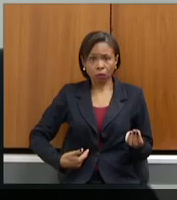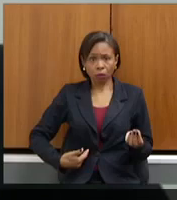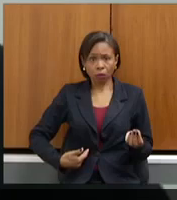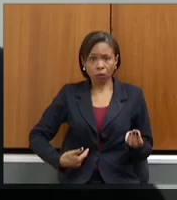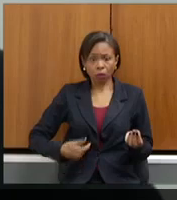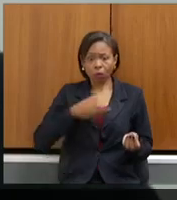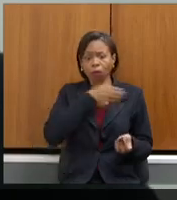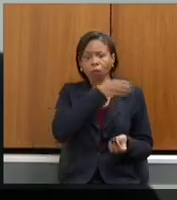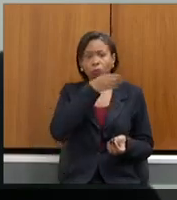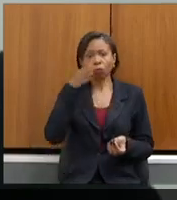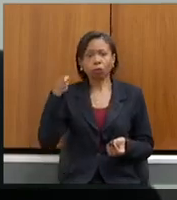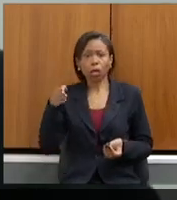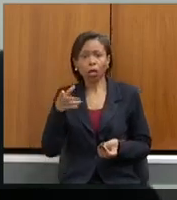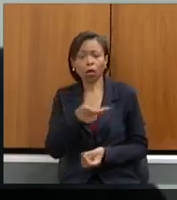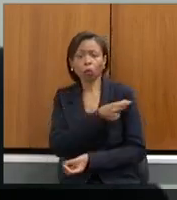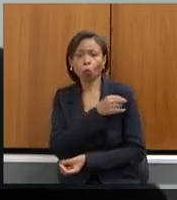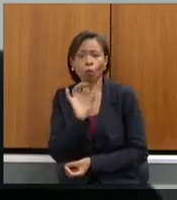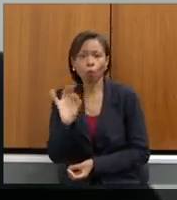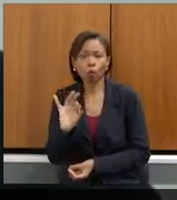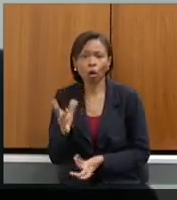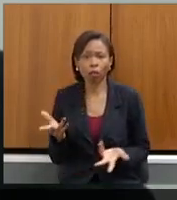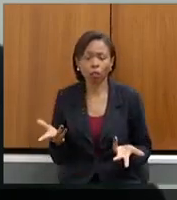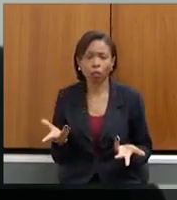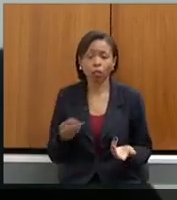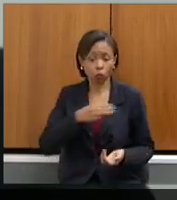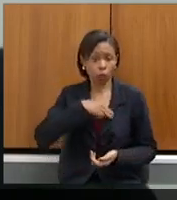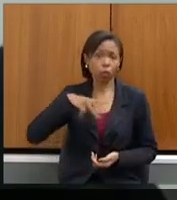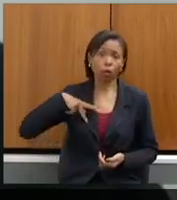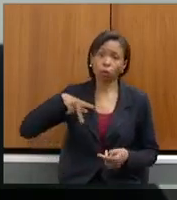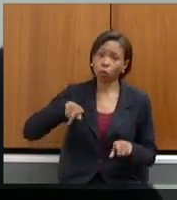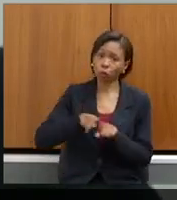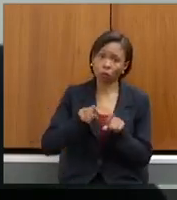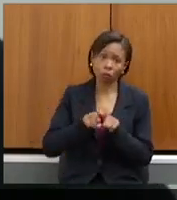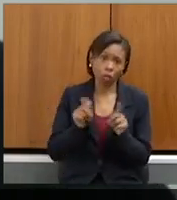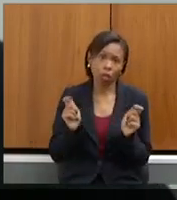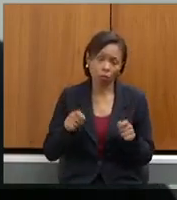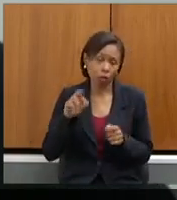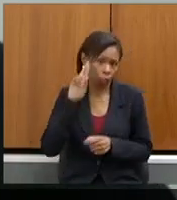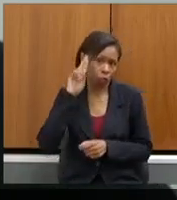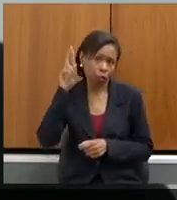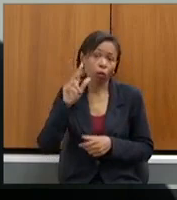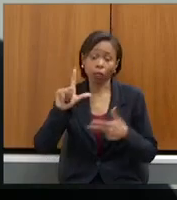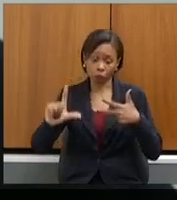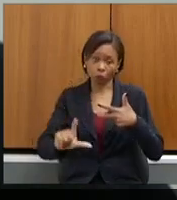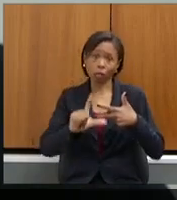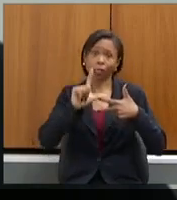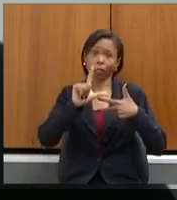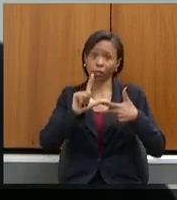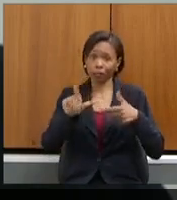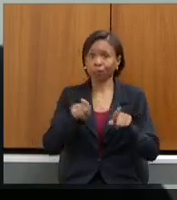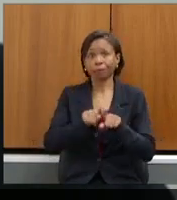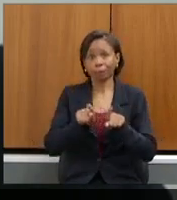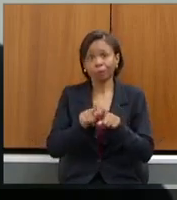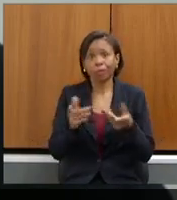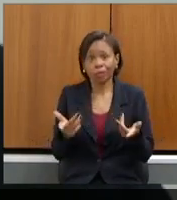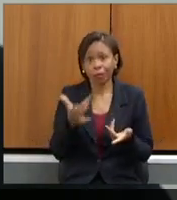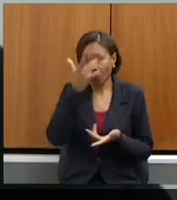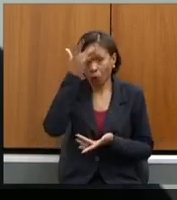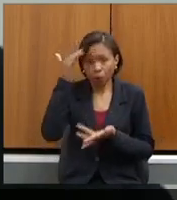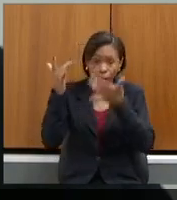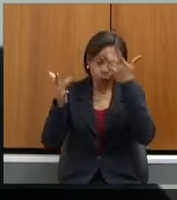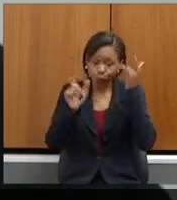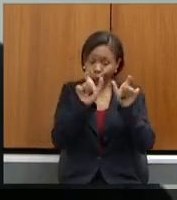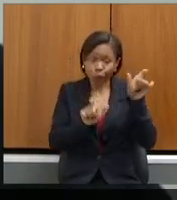com o chefe do Poder Judiciário da mesma forma isso é cultura e porque não também não é o chefe do Legislativo é imagine homens